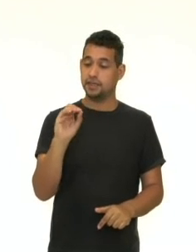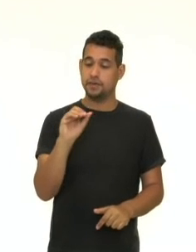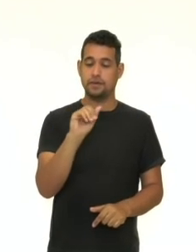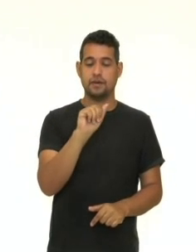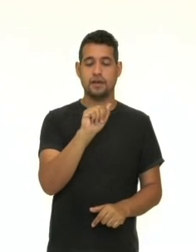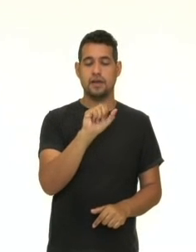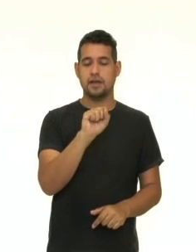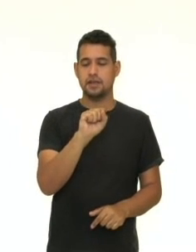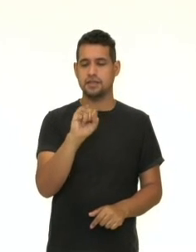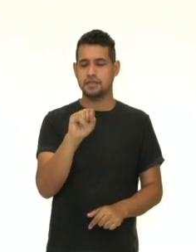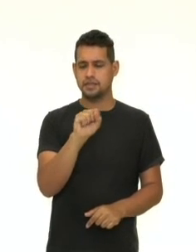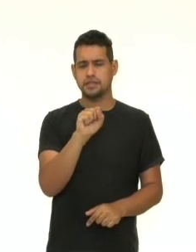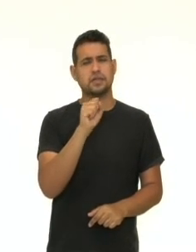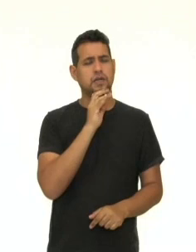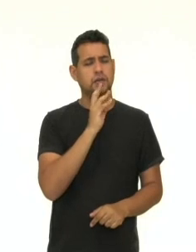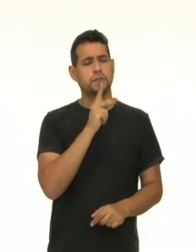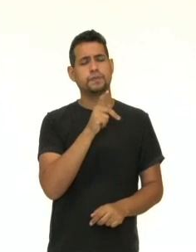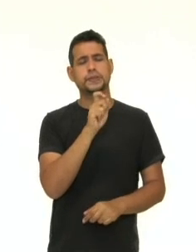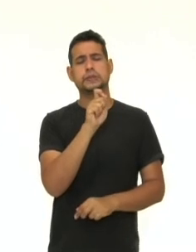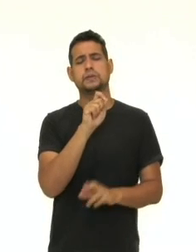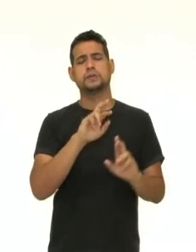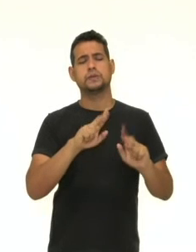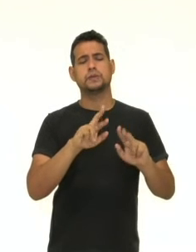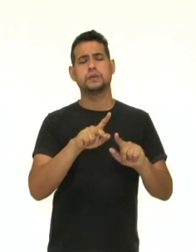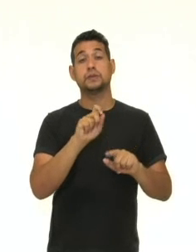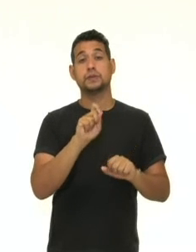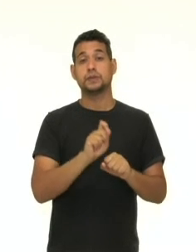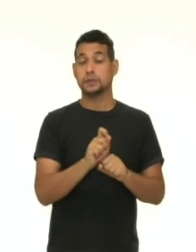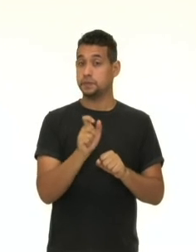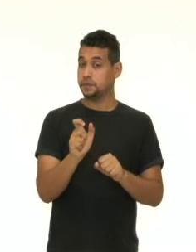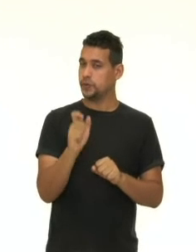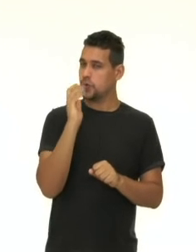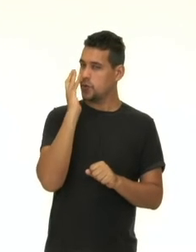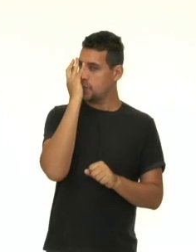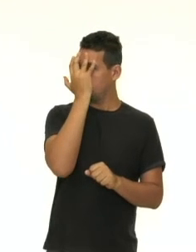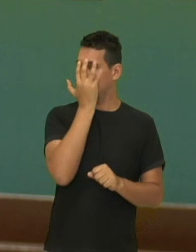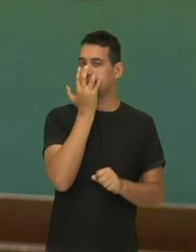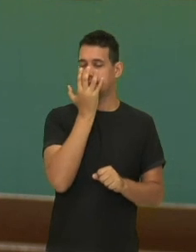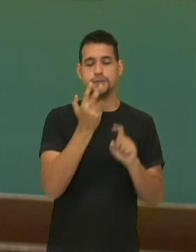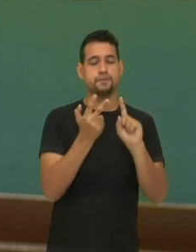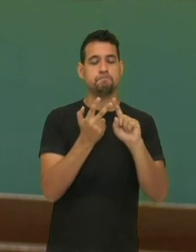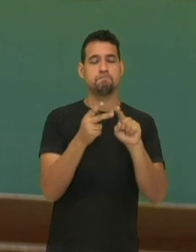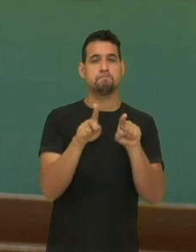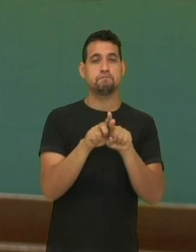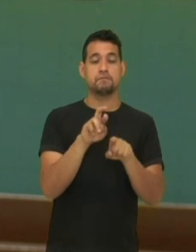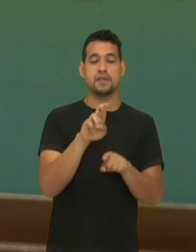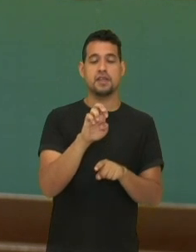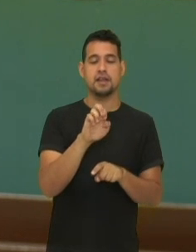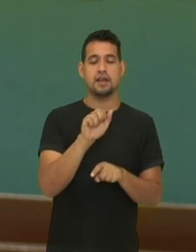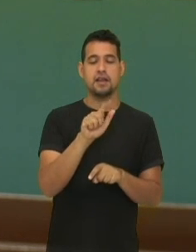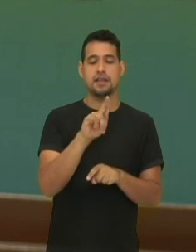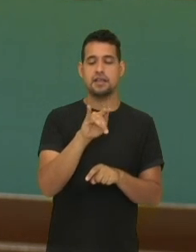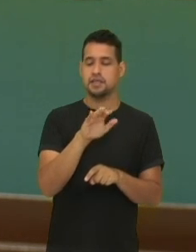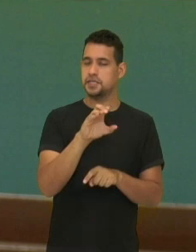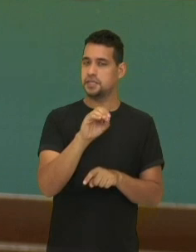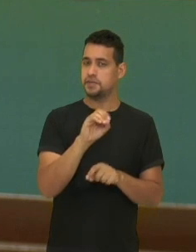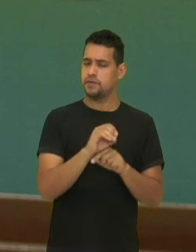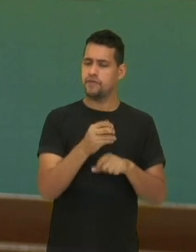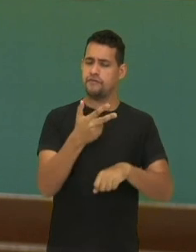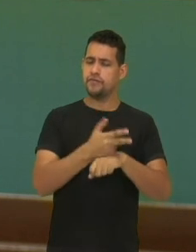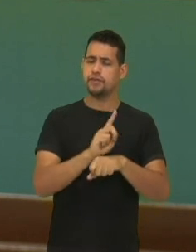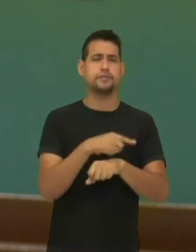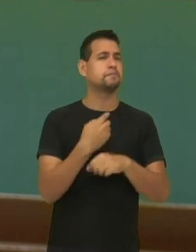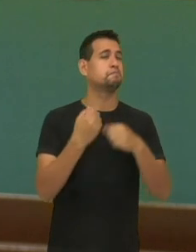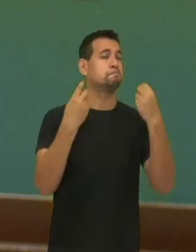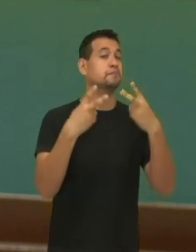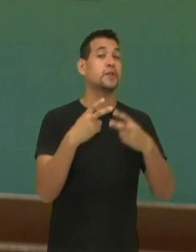e reconhecemos, sim, as diferenças entre o período romantismo e realismo. Neste vídeo